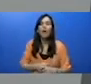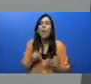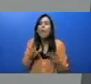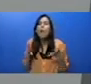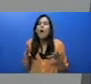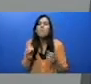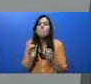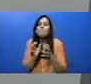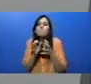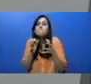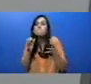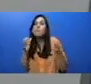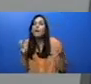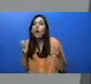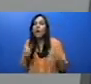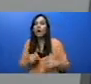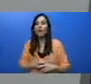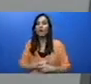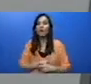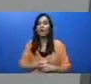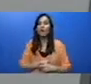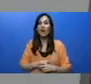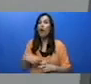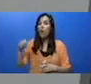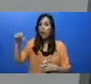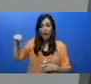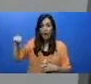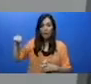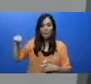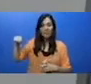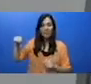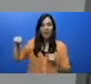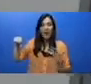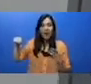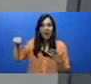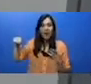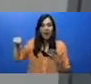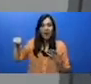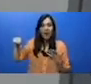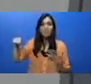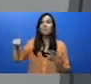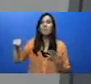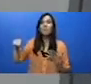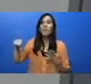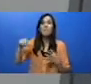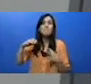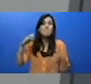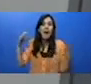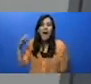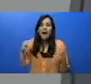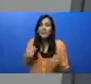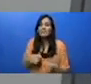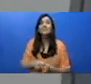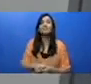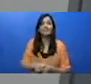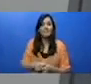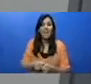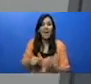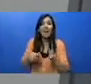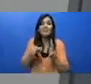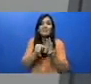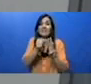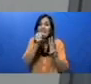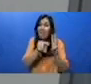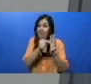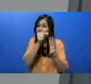maior algarismo que eu tenho? É o 9. Então, onde nós colocaremos ele? Onde vale mais, onde ele teria o maior valor, que é